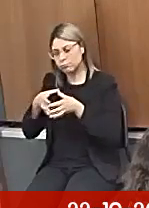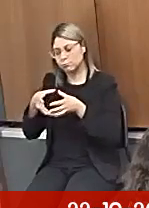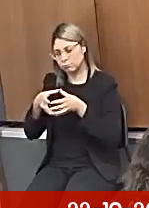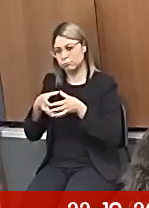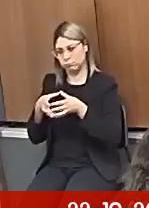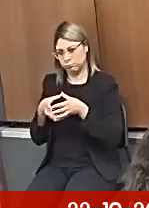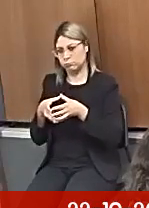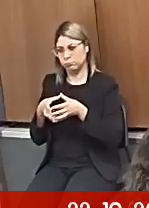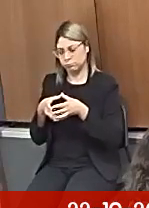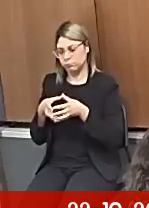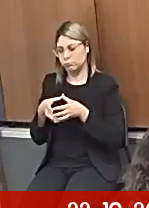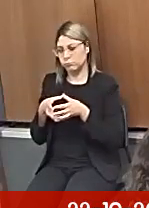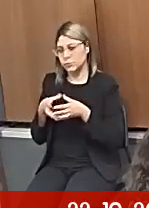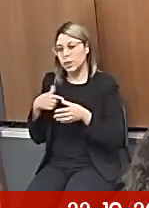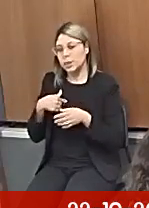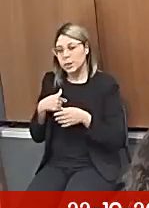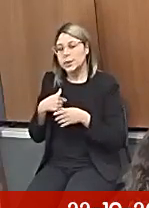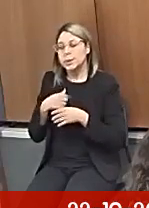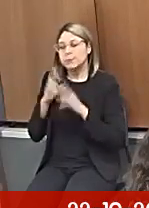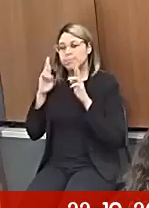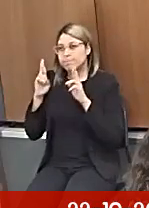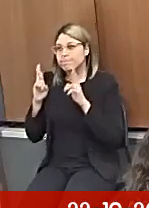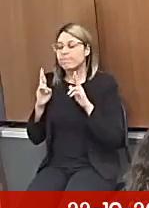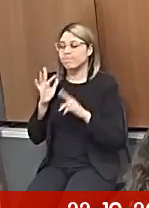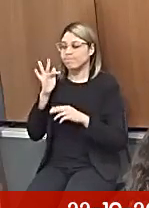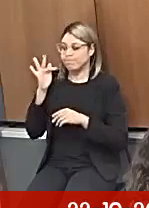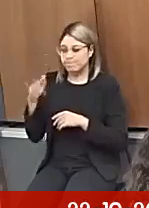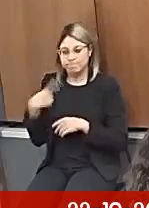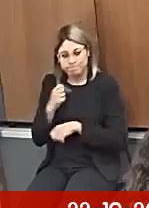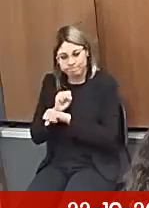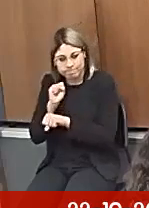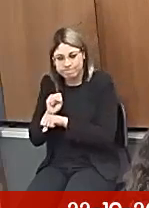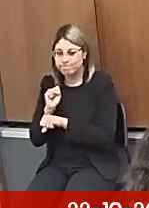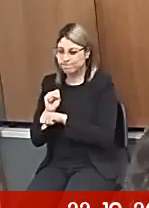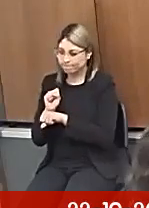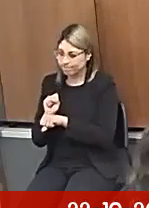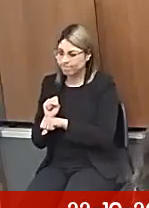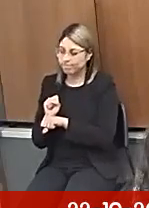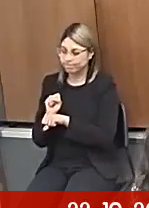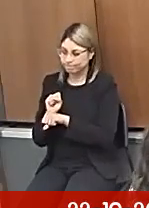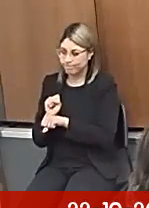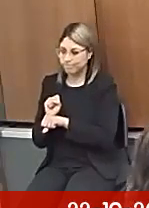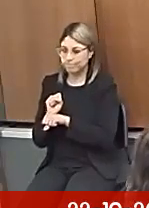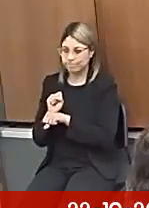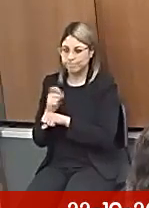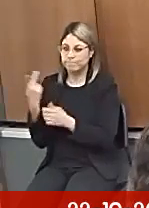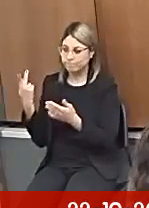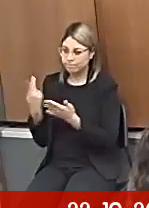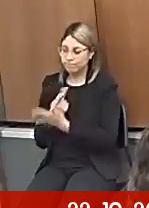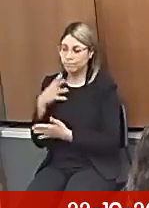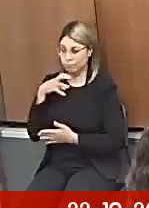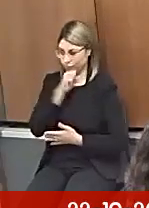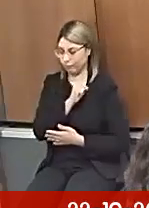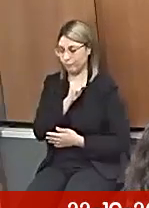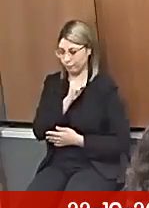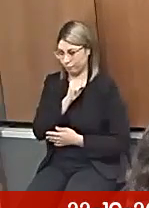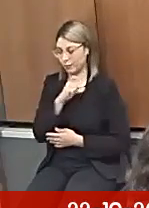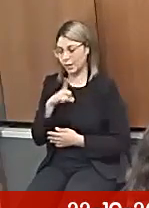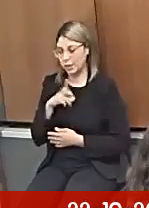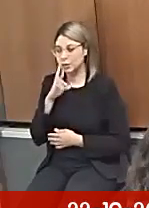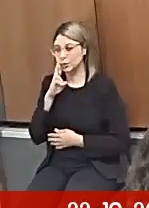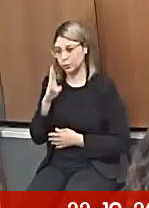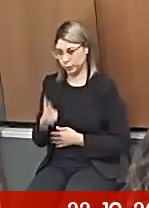fazendo e tenho muita esperança, como todos nós aqui, que isso seja rápido e que tenha